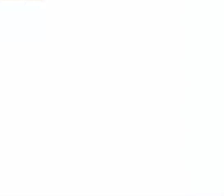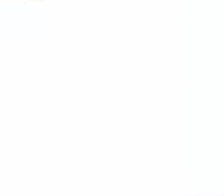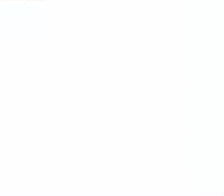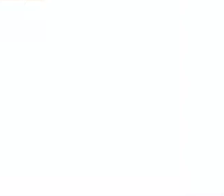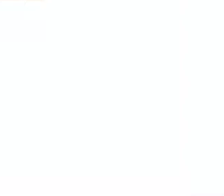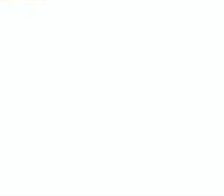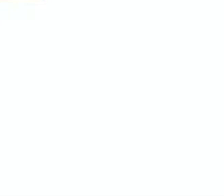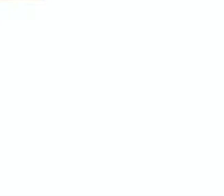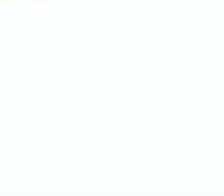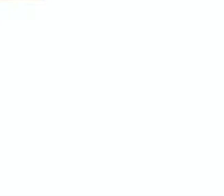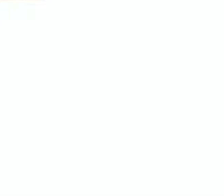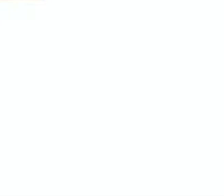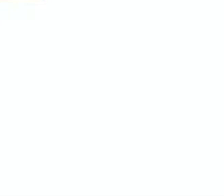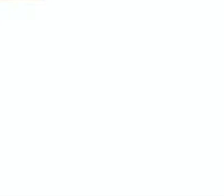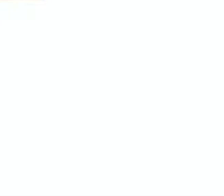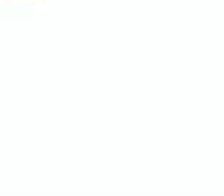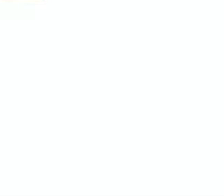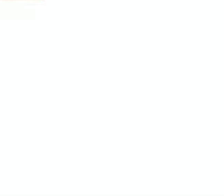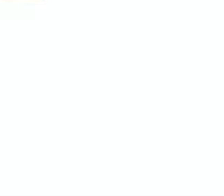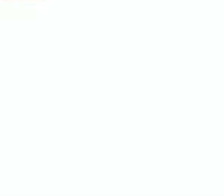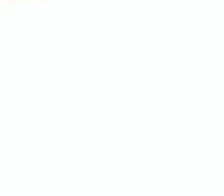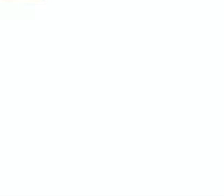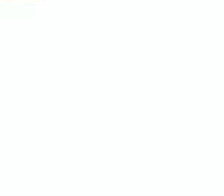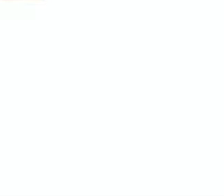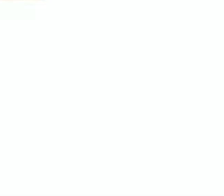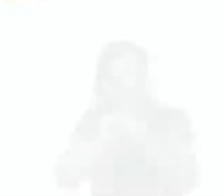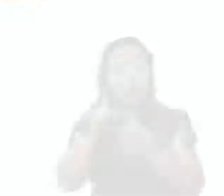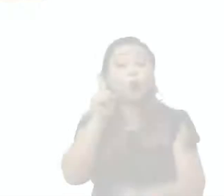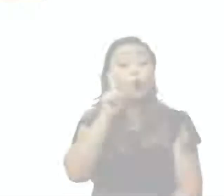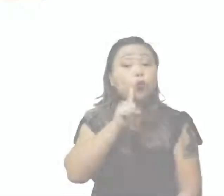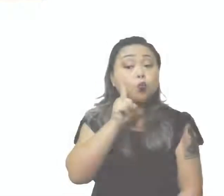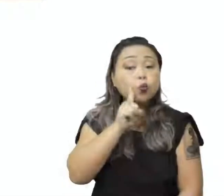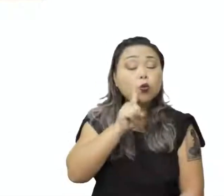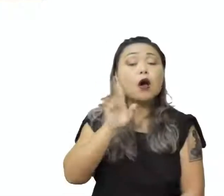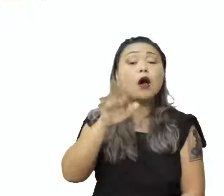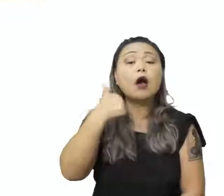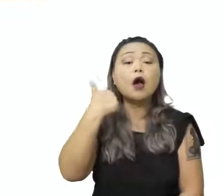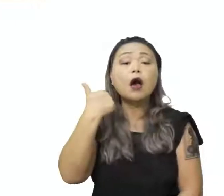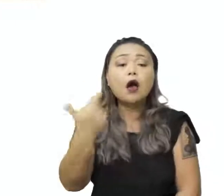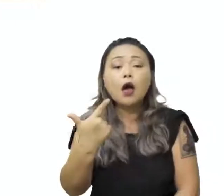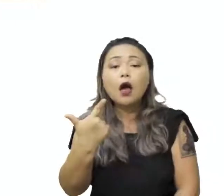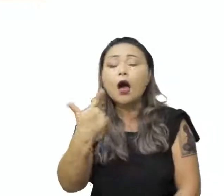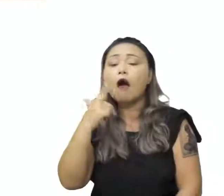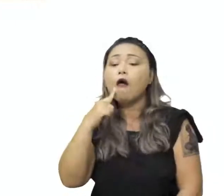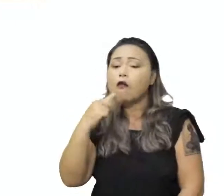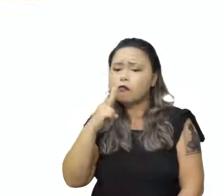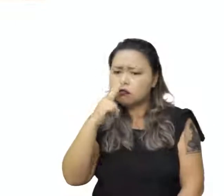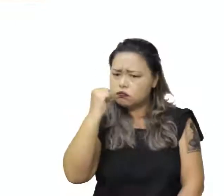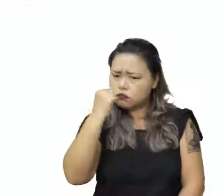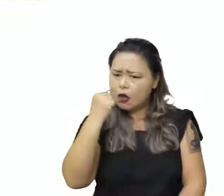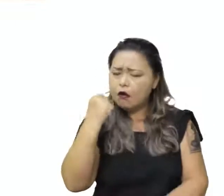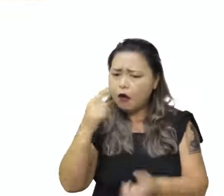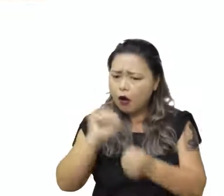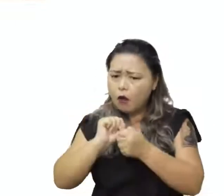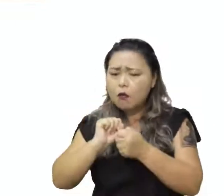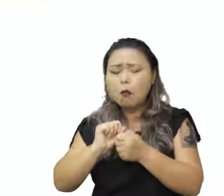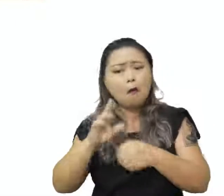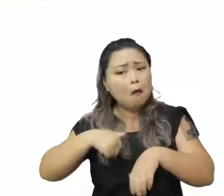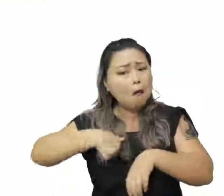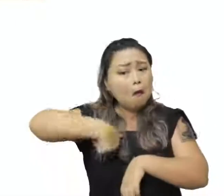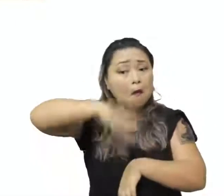Olha aí, ó, a partir da segunda metade do século XX, os Estados Unidos se consolidaram como maior potência econômica